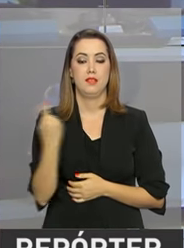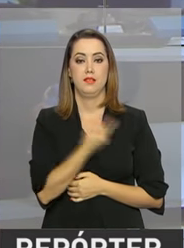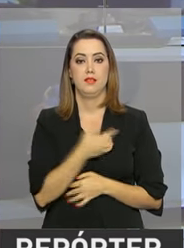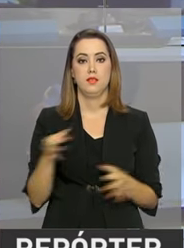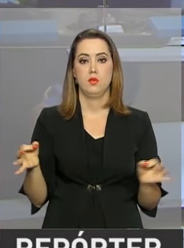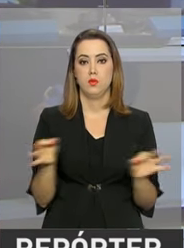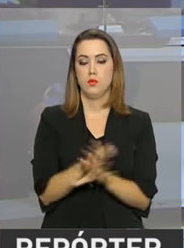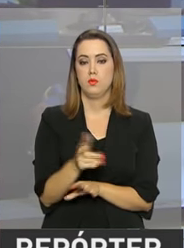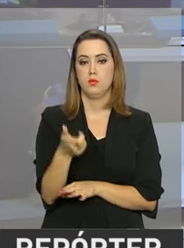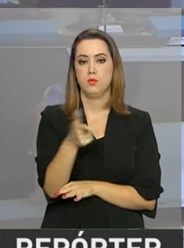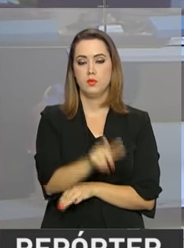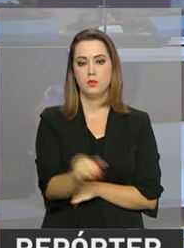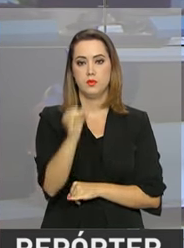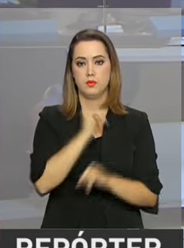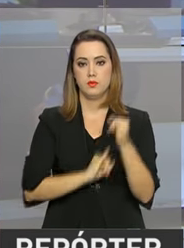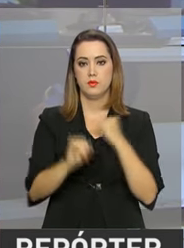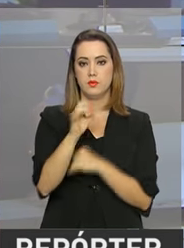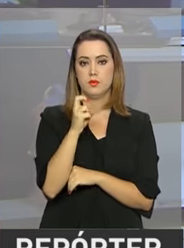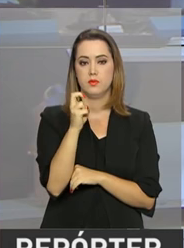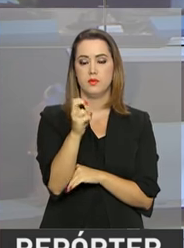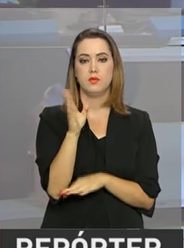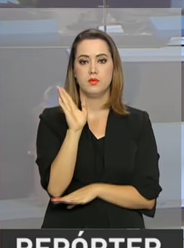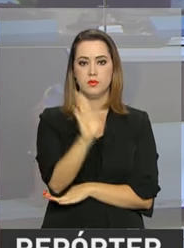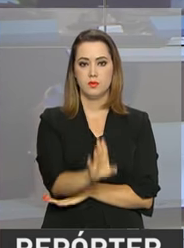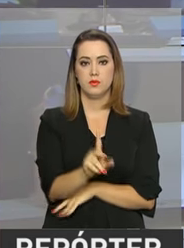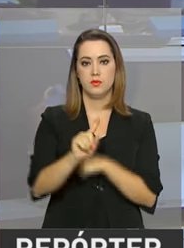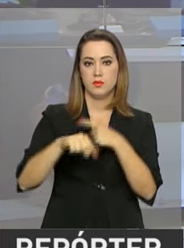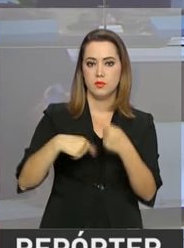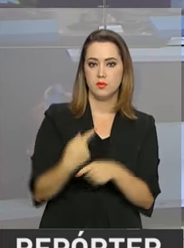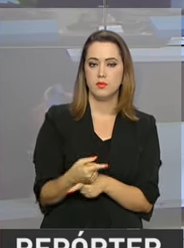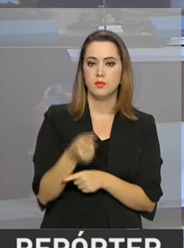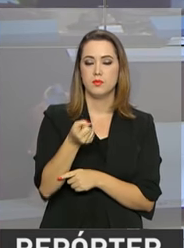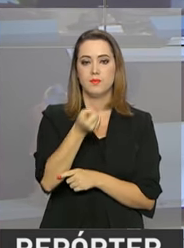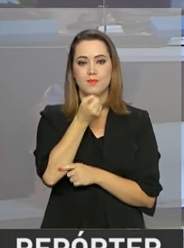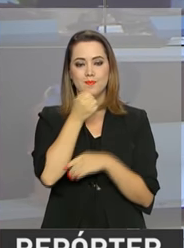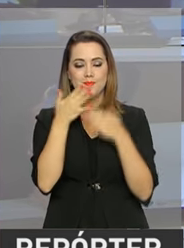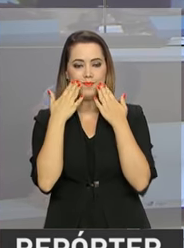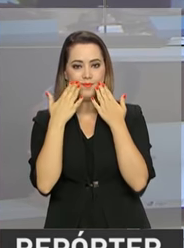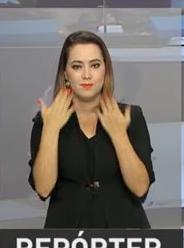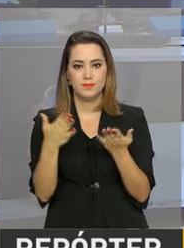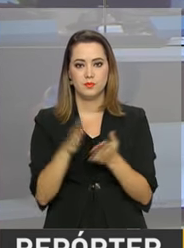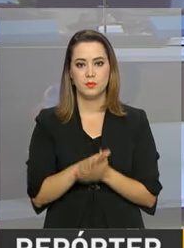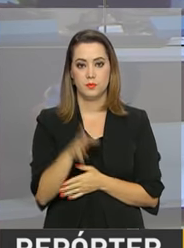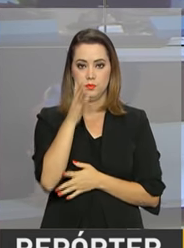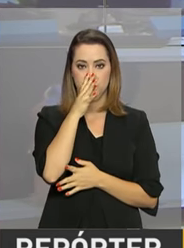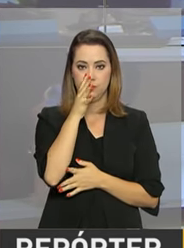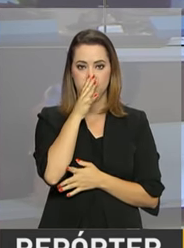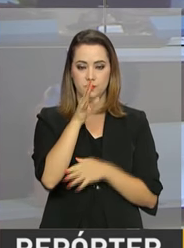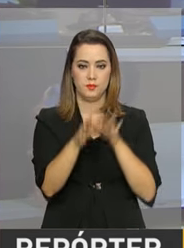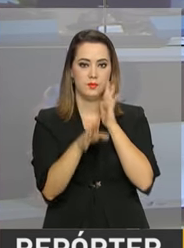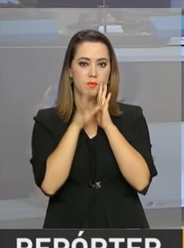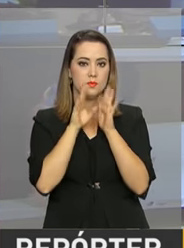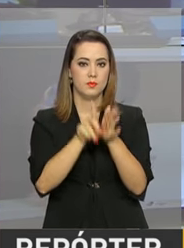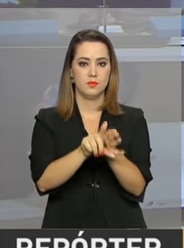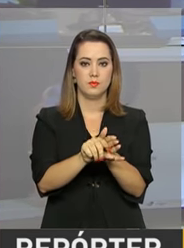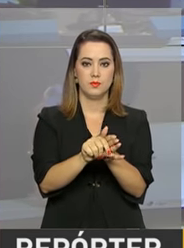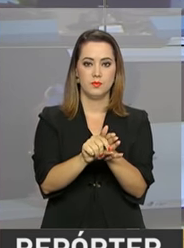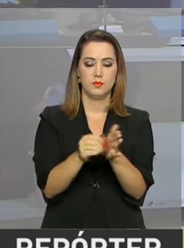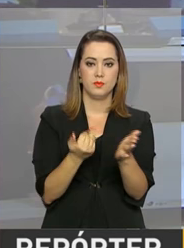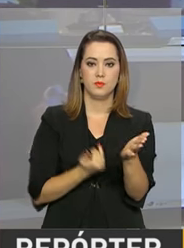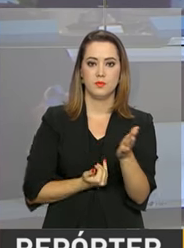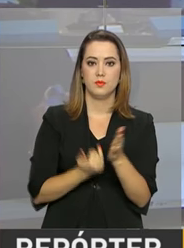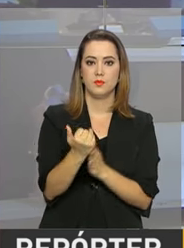aqui. Voltamos a qualquer momento com outras informações ou às 5 da tarde na próxima edição do Repórter NBR. Acompanhe também as novidades em nossas